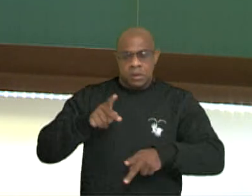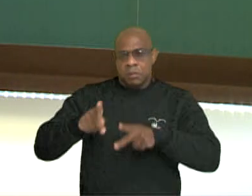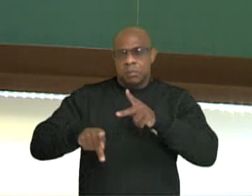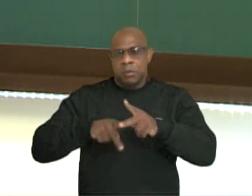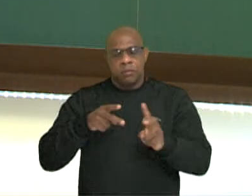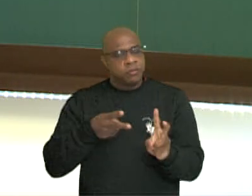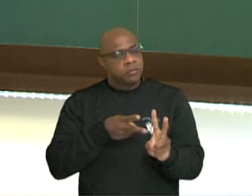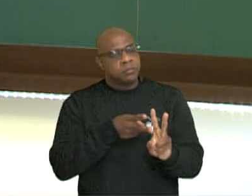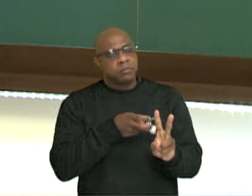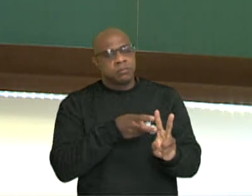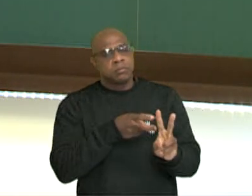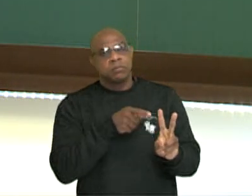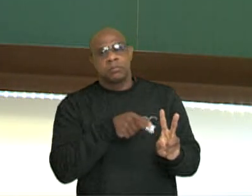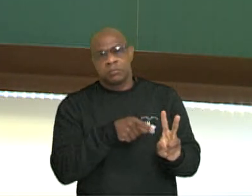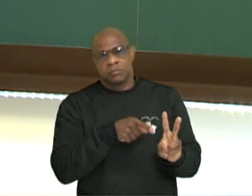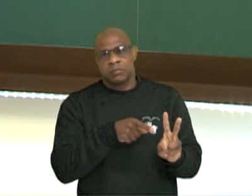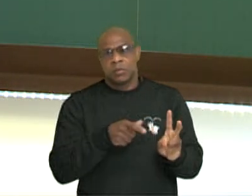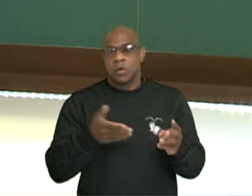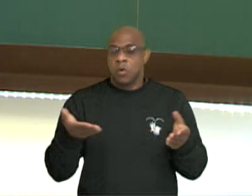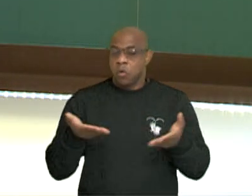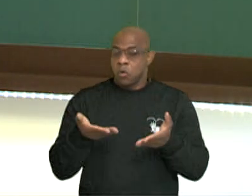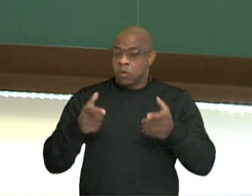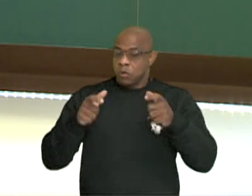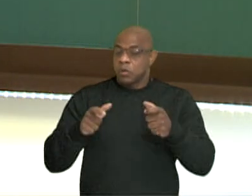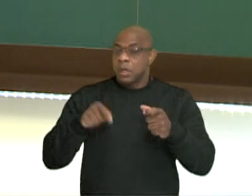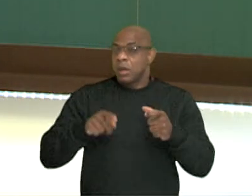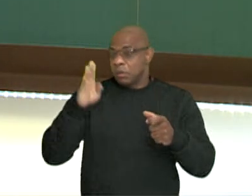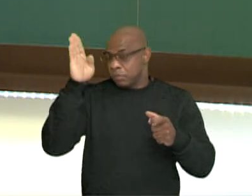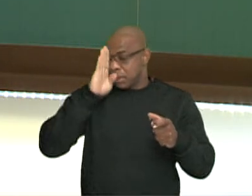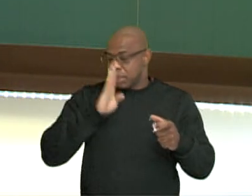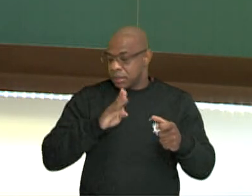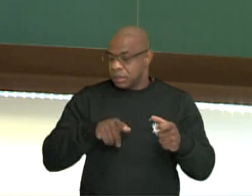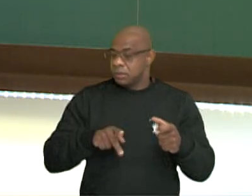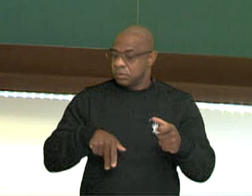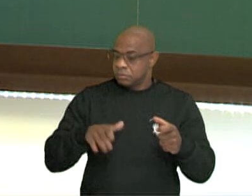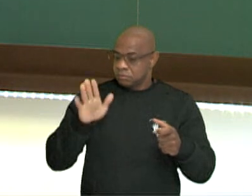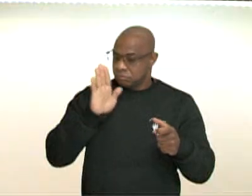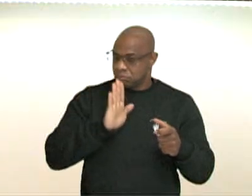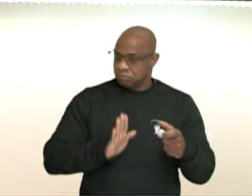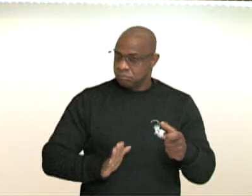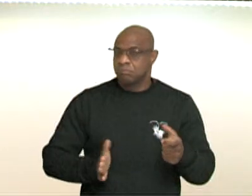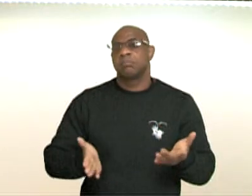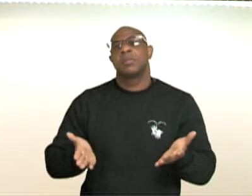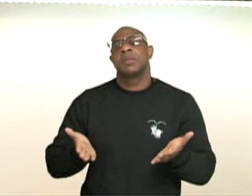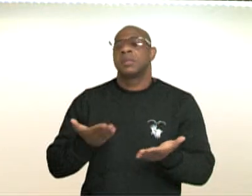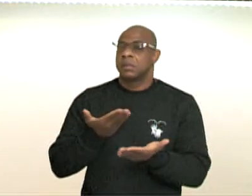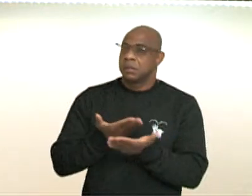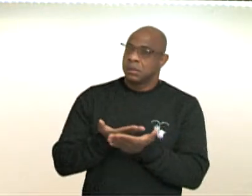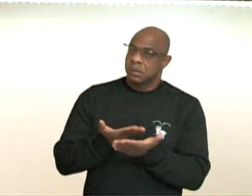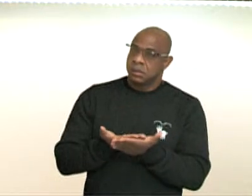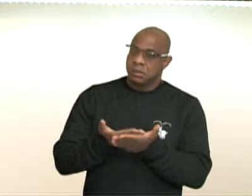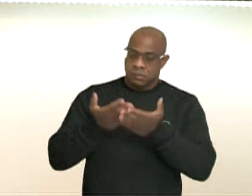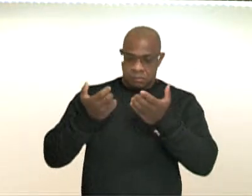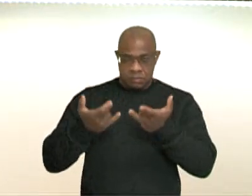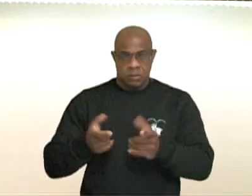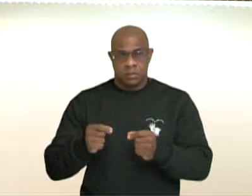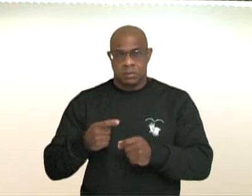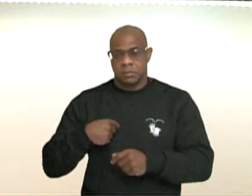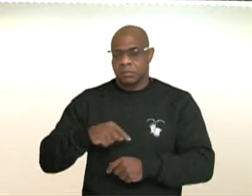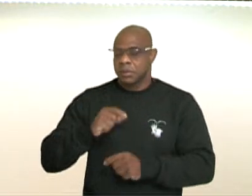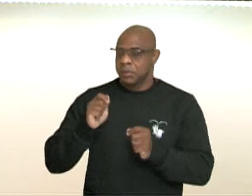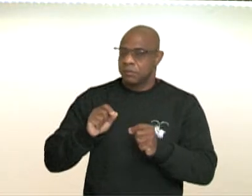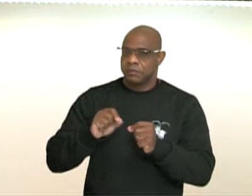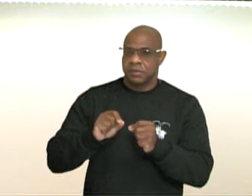onde hoje é o território brasileiro, onde hoje é o país Brasil. Uma aula que nós podemos imaginar de uma forma